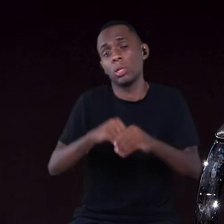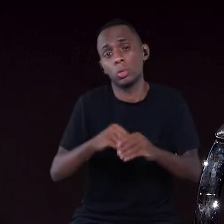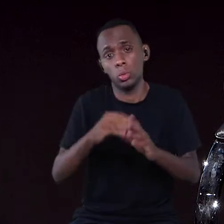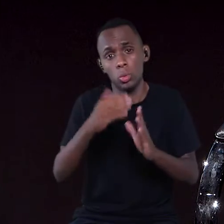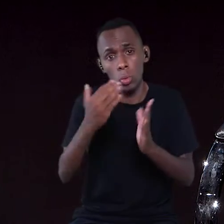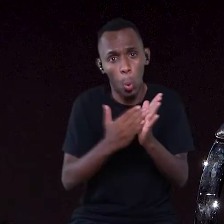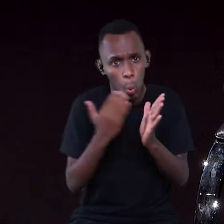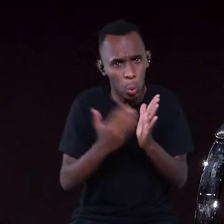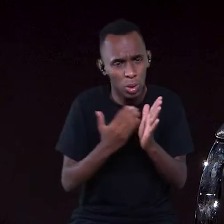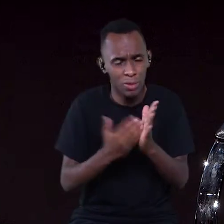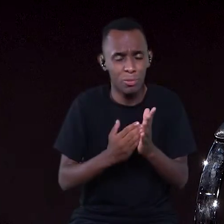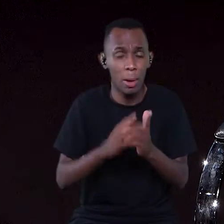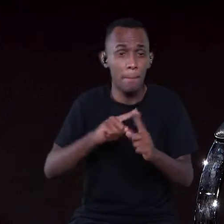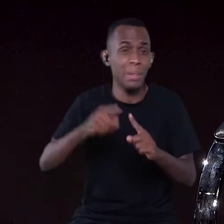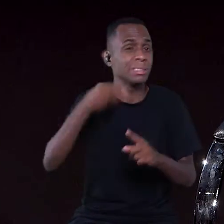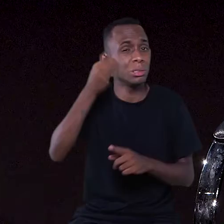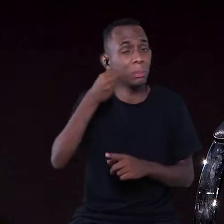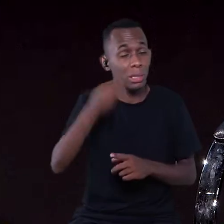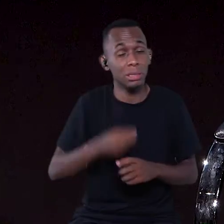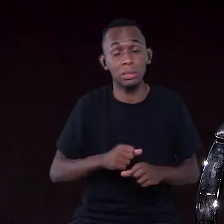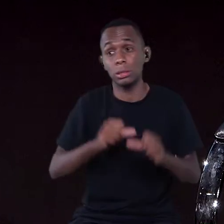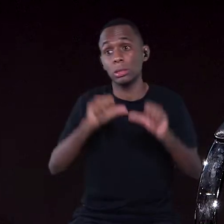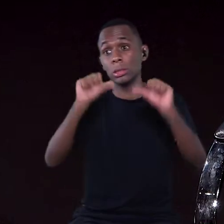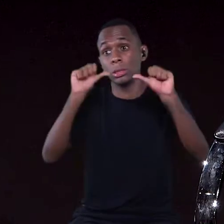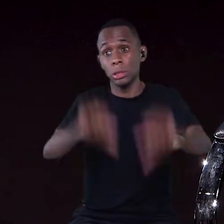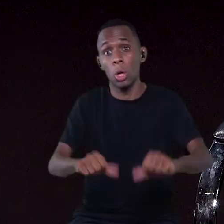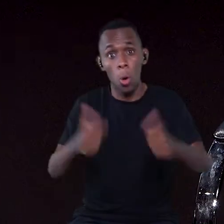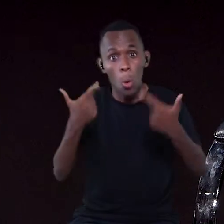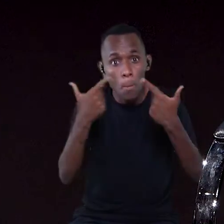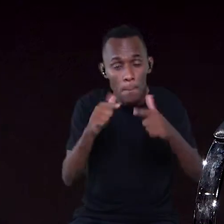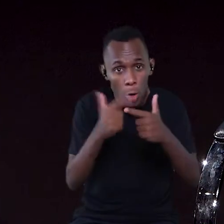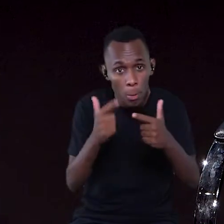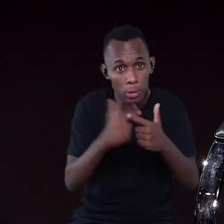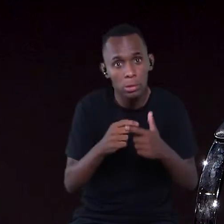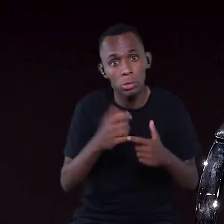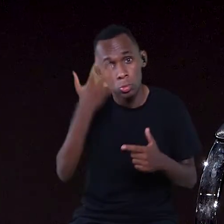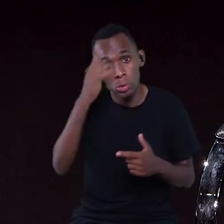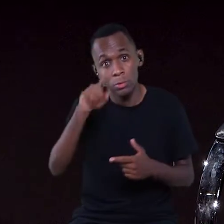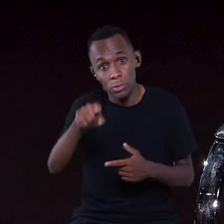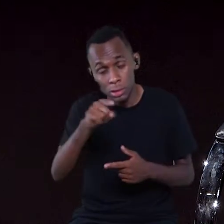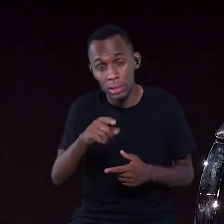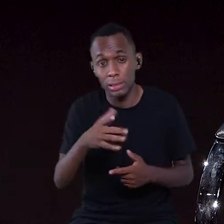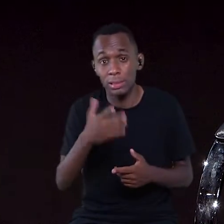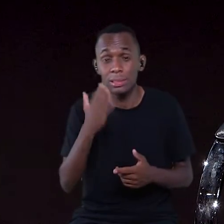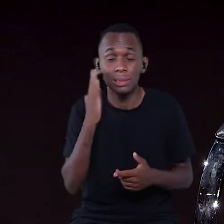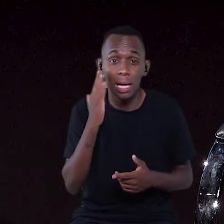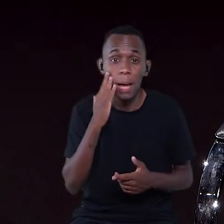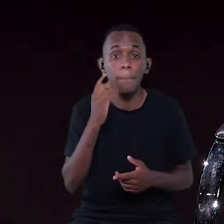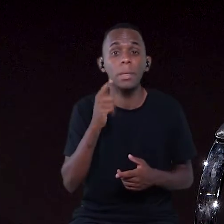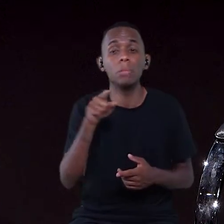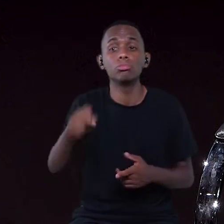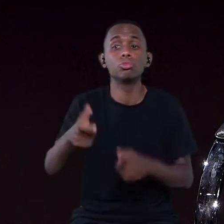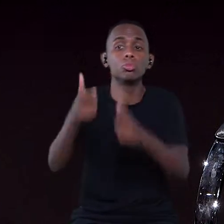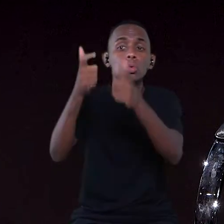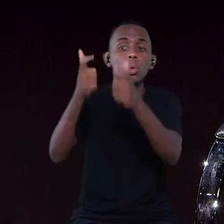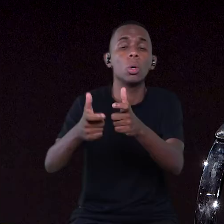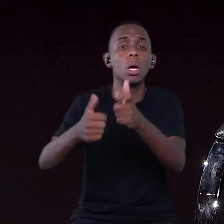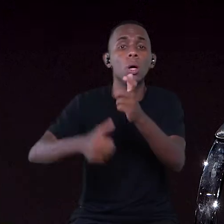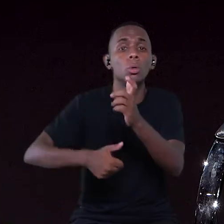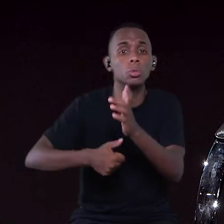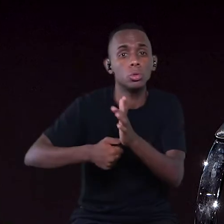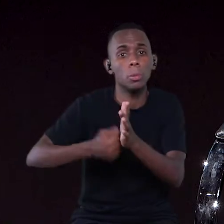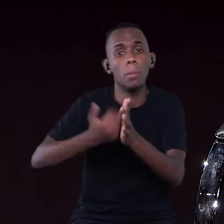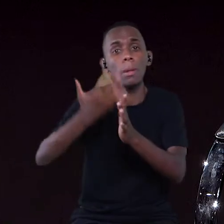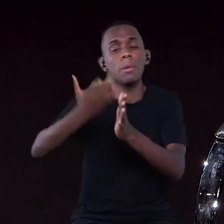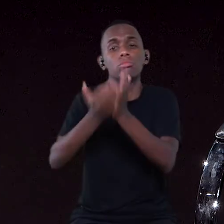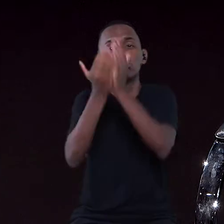né? Que é a história terrível, né? De que ali, não sei se vocês sabem, ali foi onde chegou os